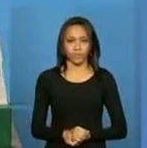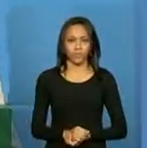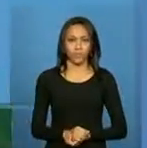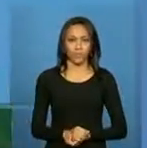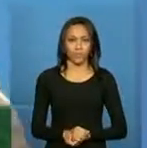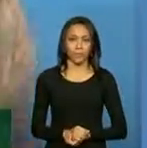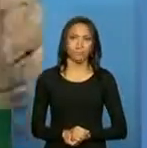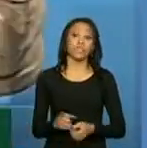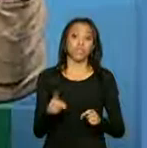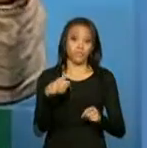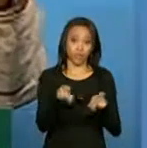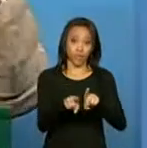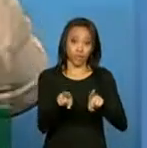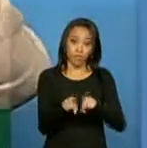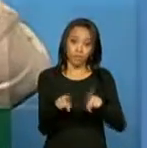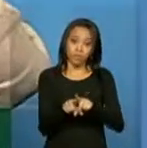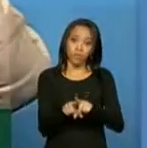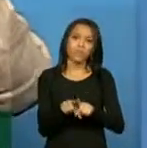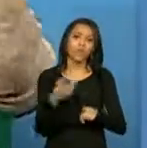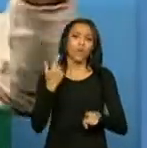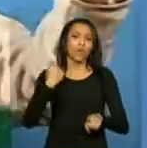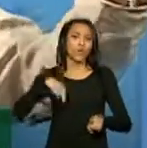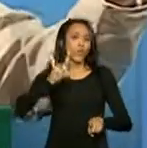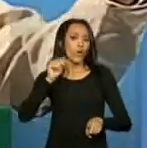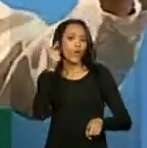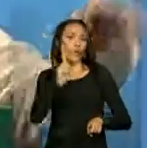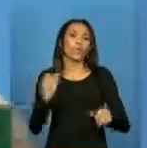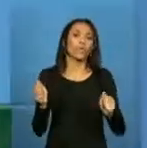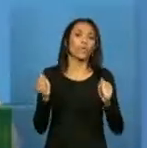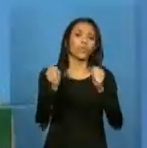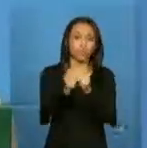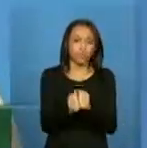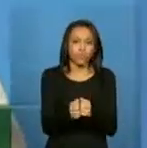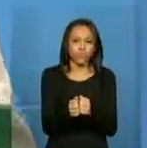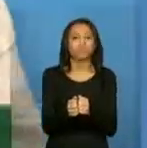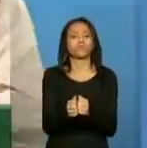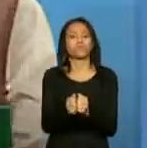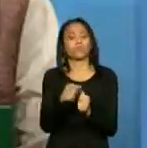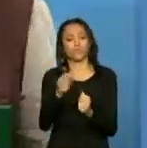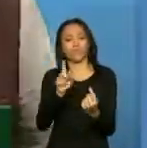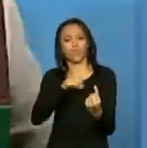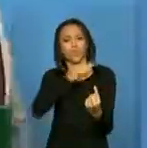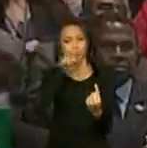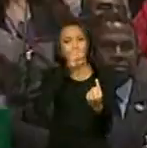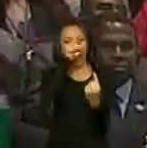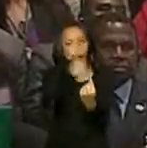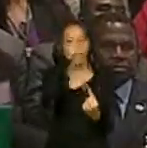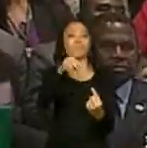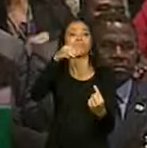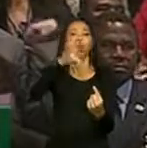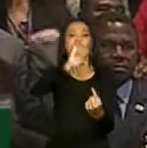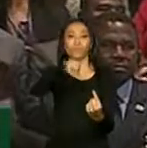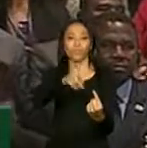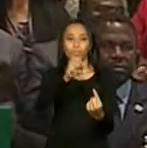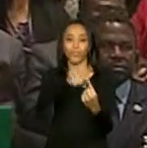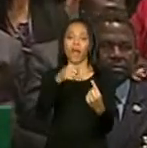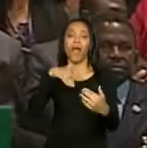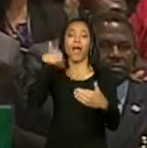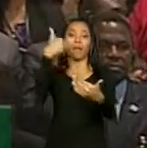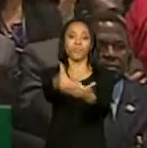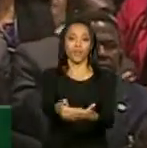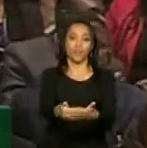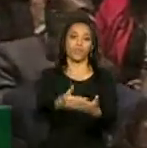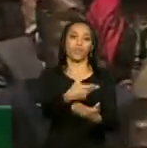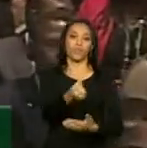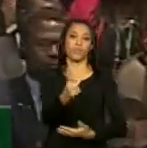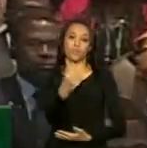Ao seu lado, nós conseguiremos, sim, atingir os nossos objetivos até